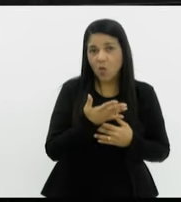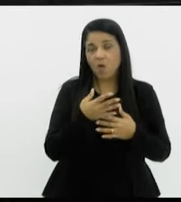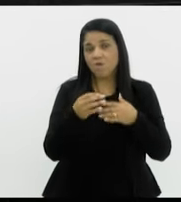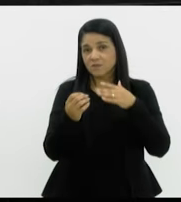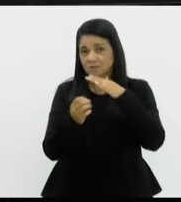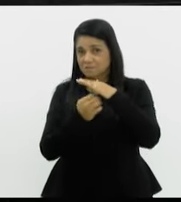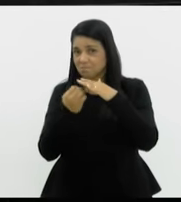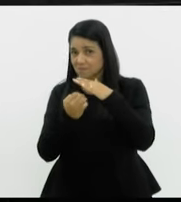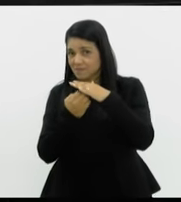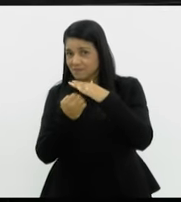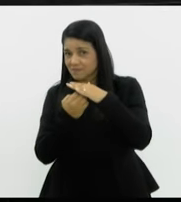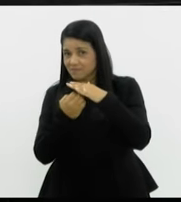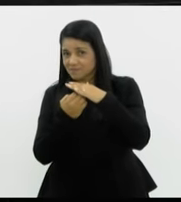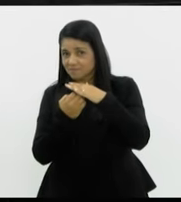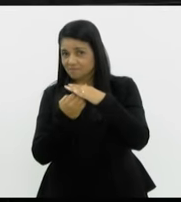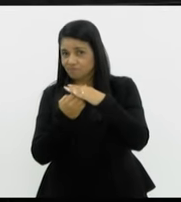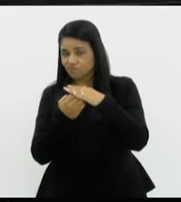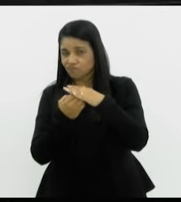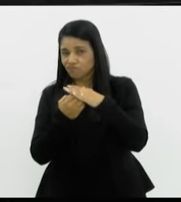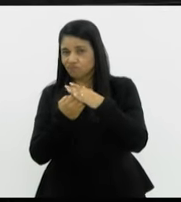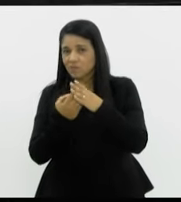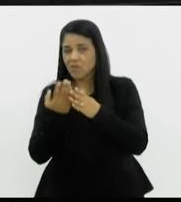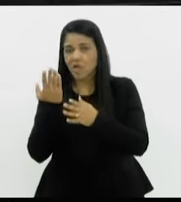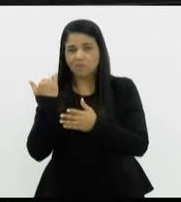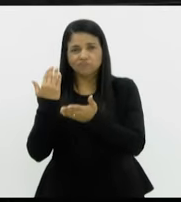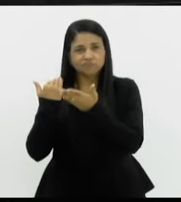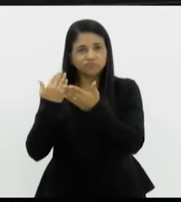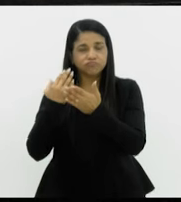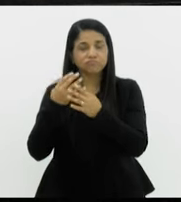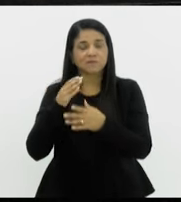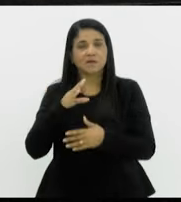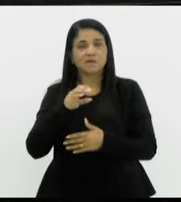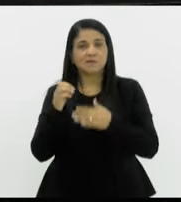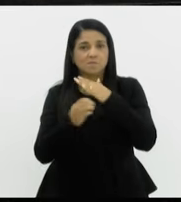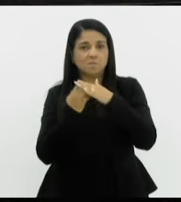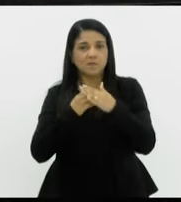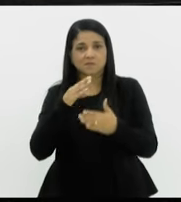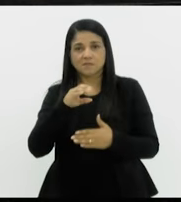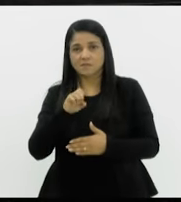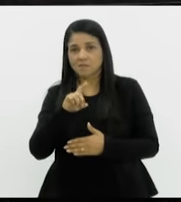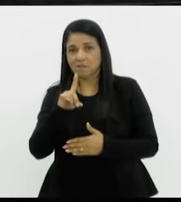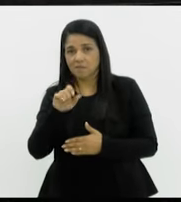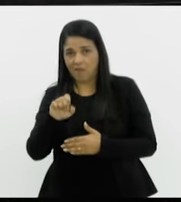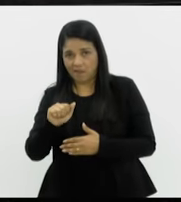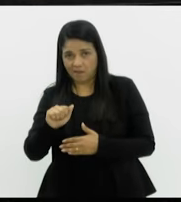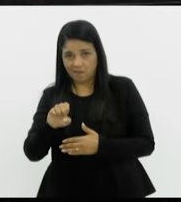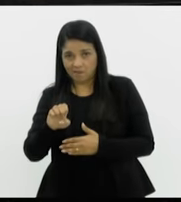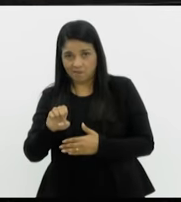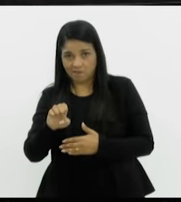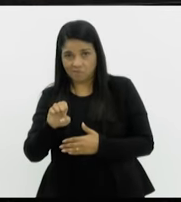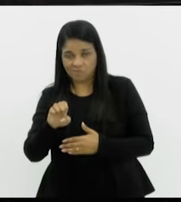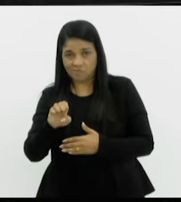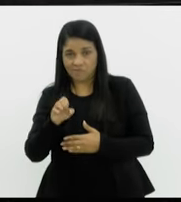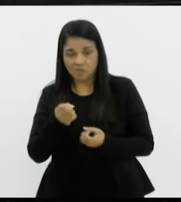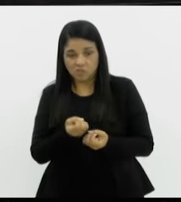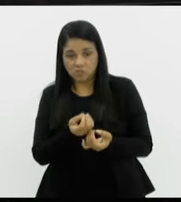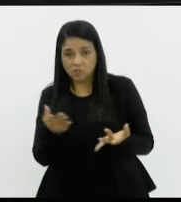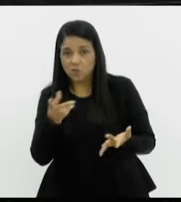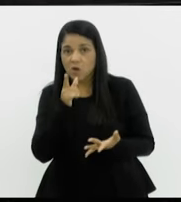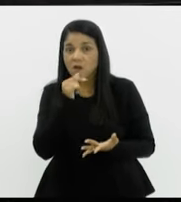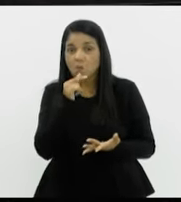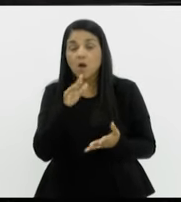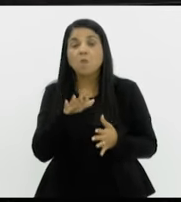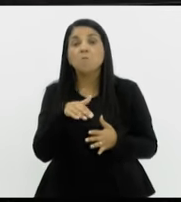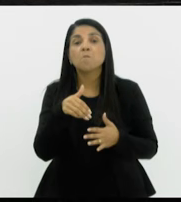concessionárias e a antiga SEDAI de distribuição de água, cadê a melhoria da qualidade